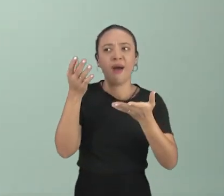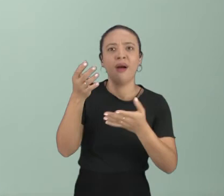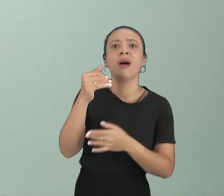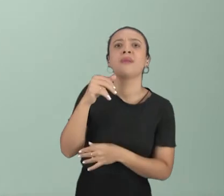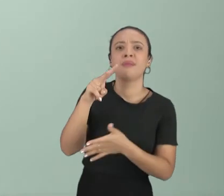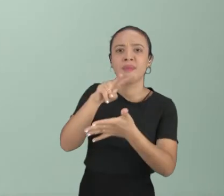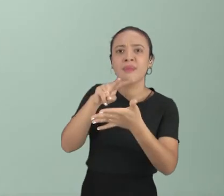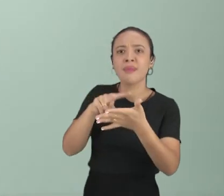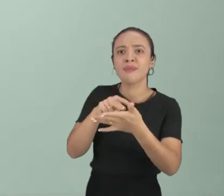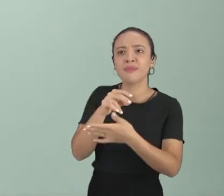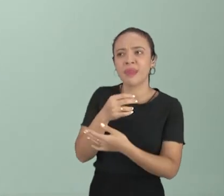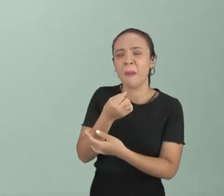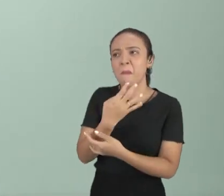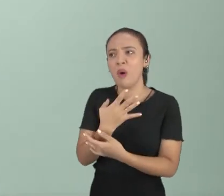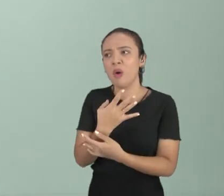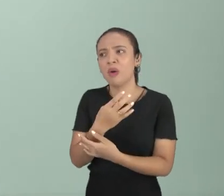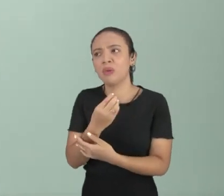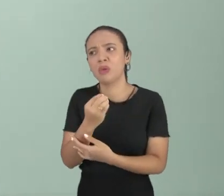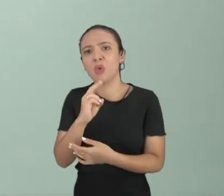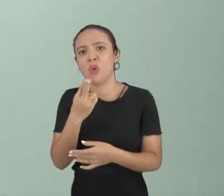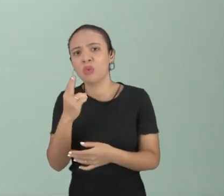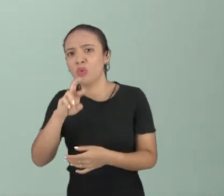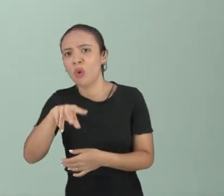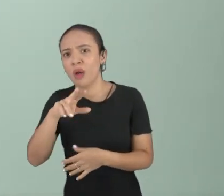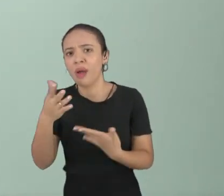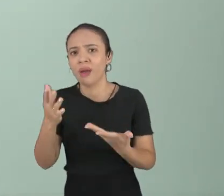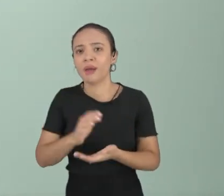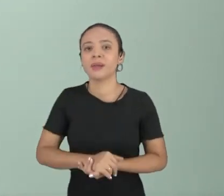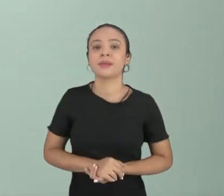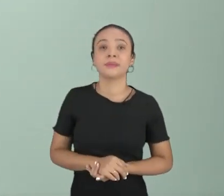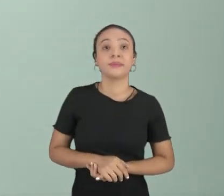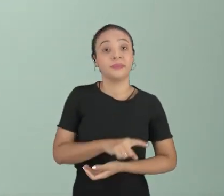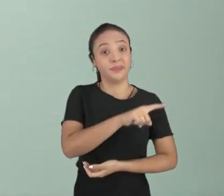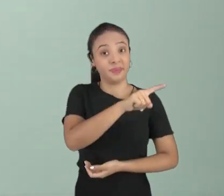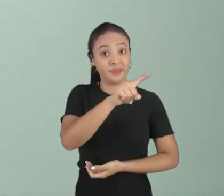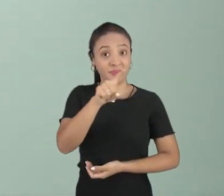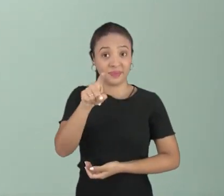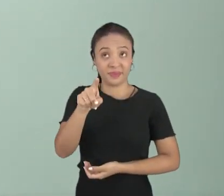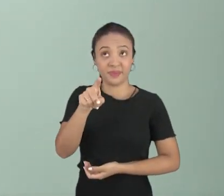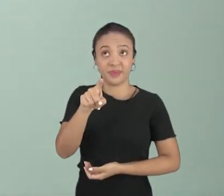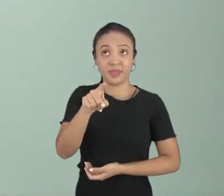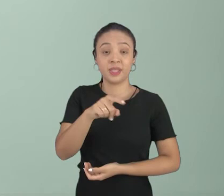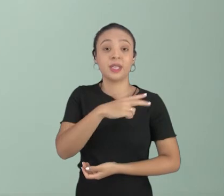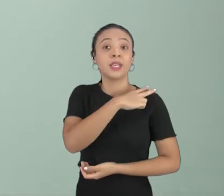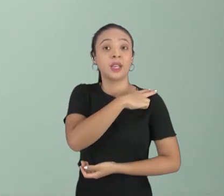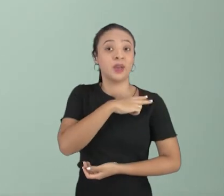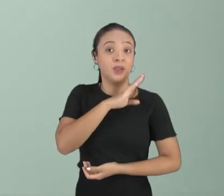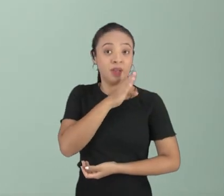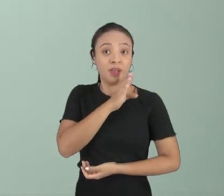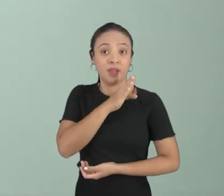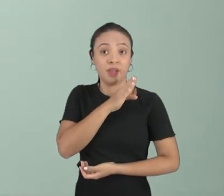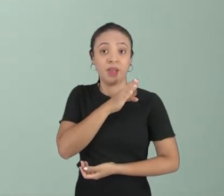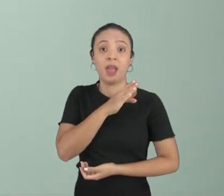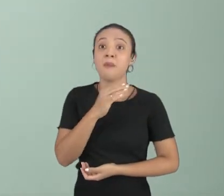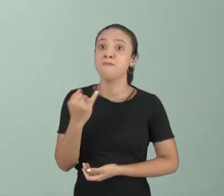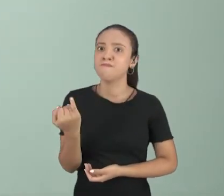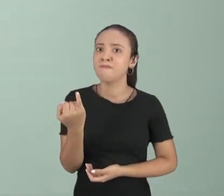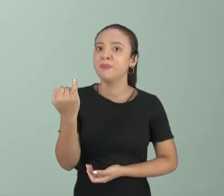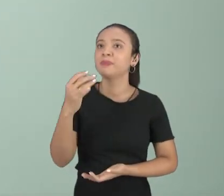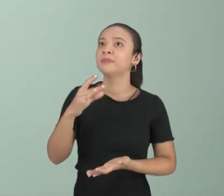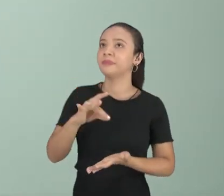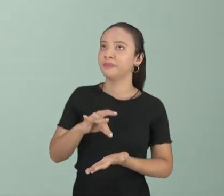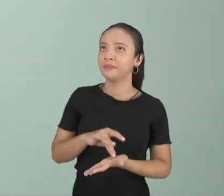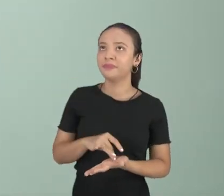essa obra. Será que é bacana? Será que não é? Ok? E para vocês, segundo ano do ensino médio, ela é necessária,